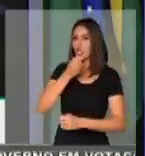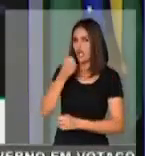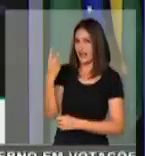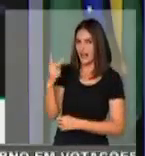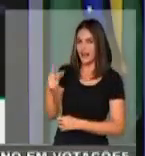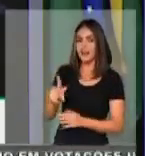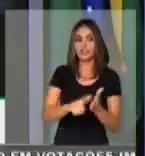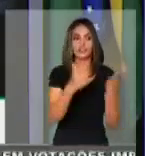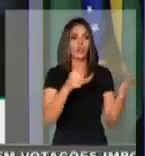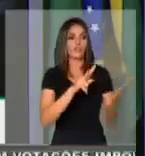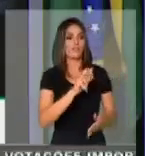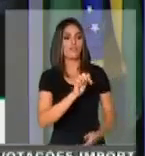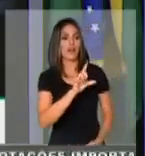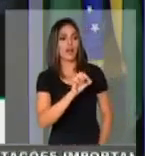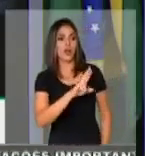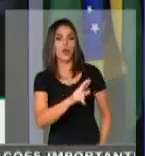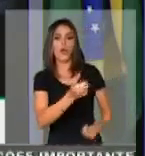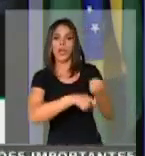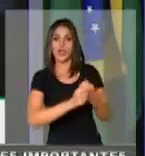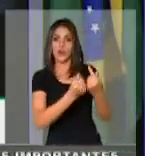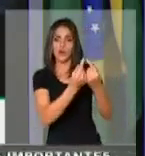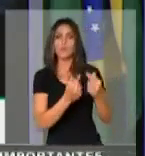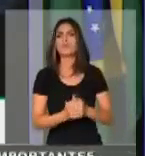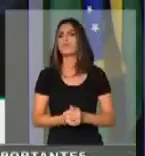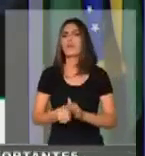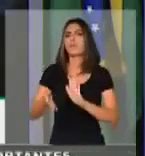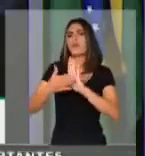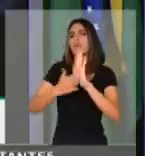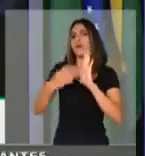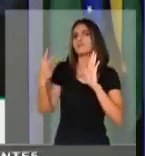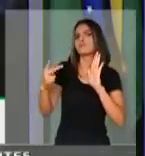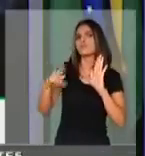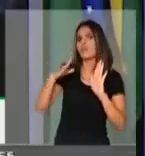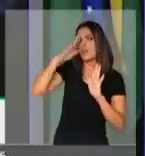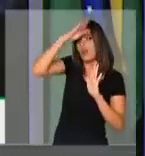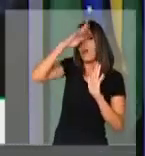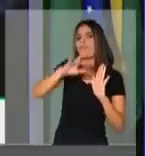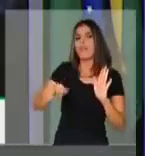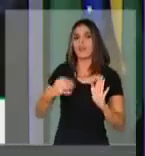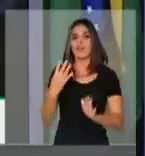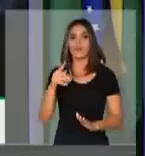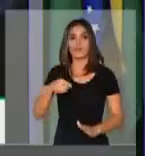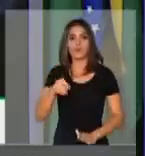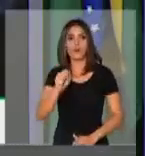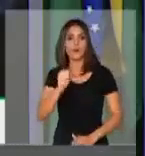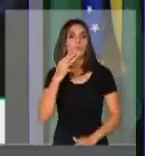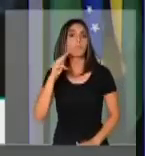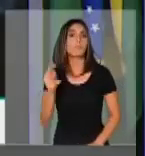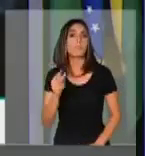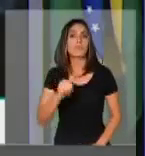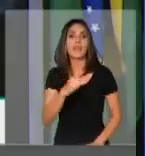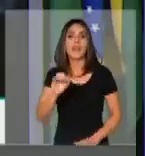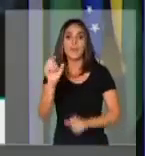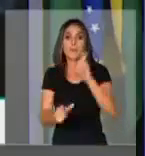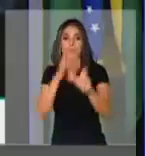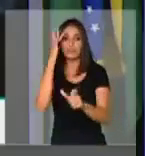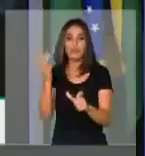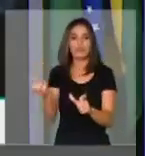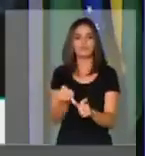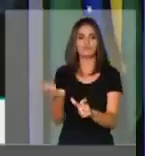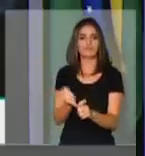jornal Valor Econômico, essa proposta do governo atingirá 4,8 milhões de beneficiários do